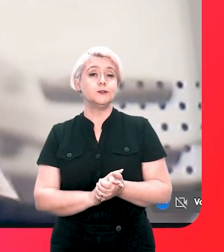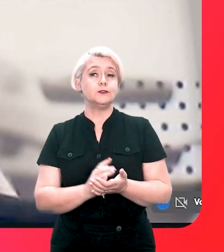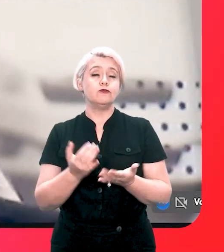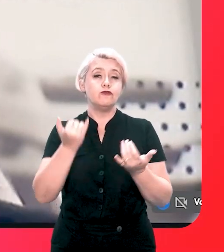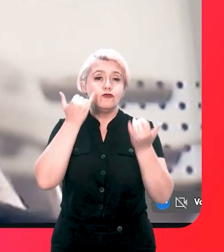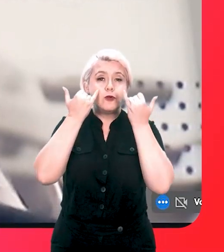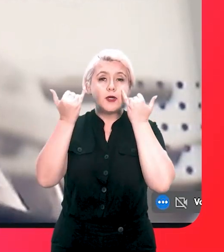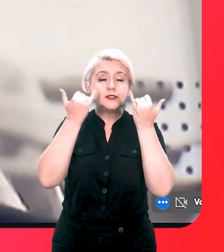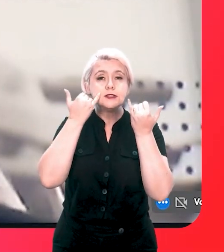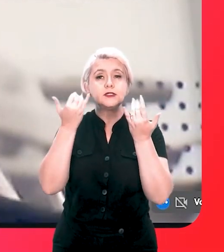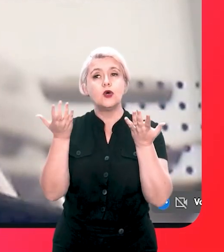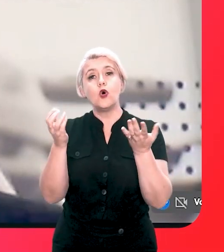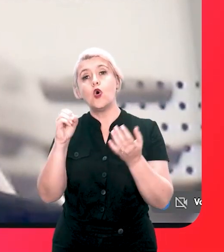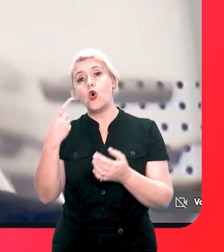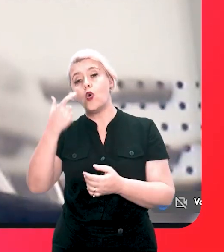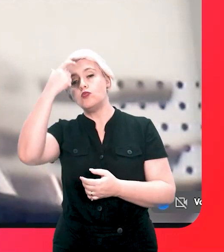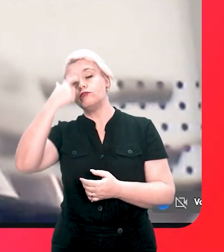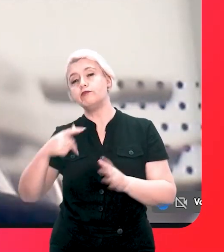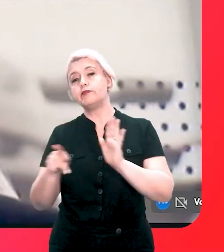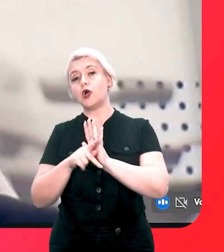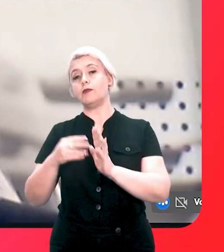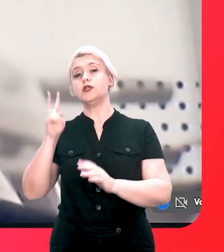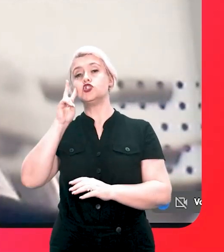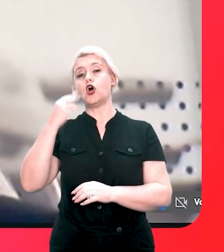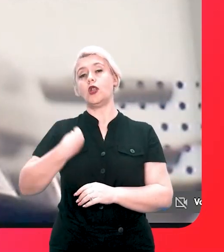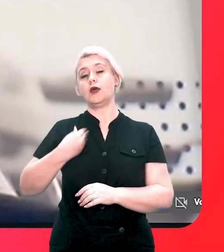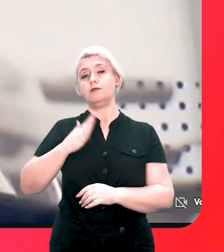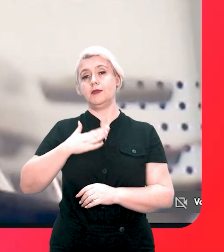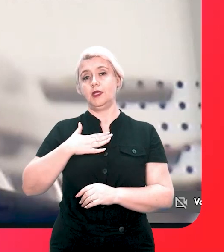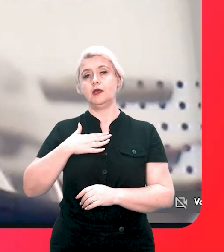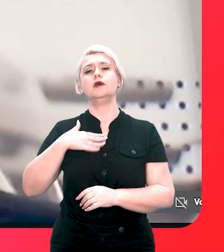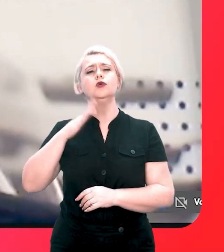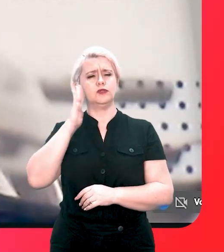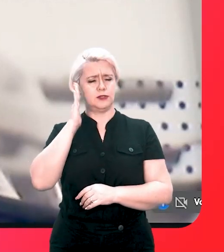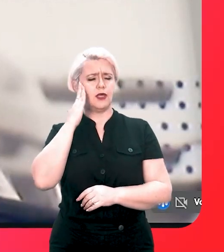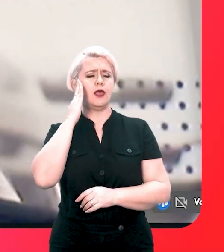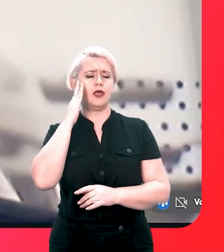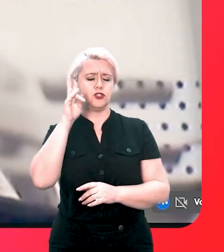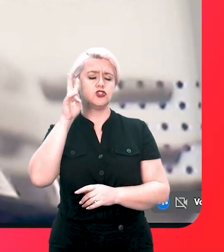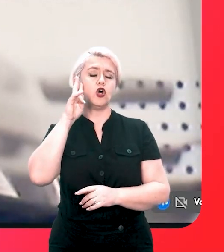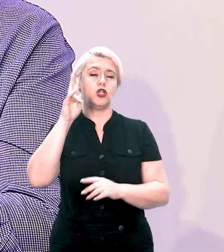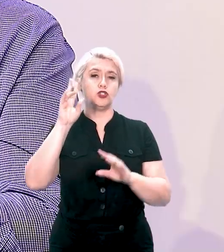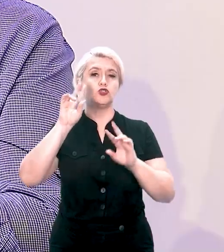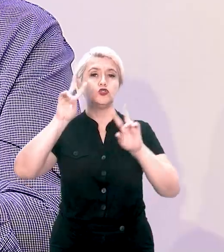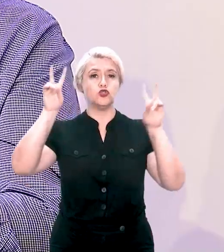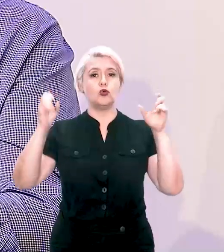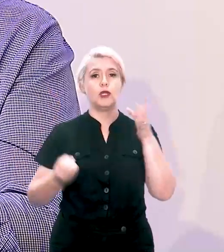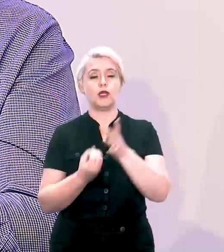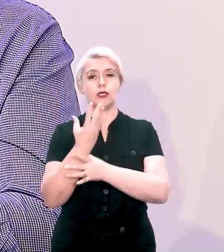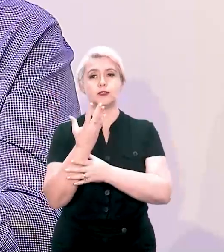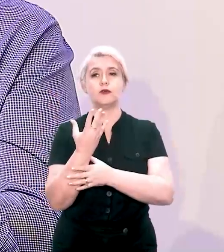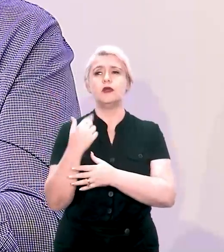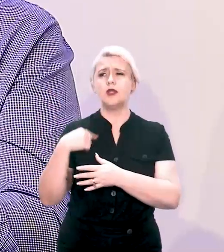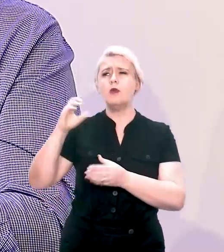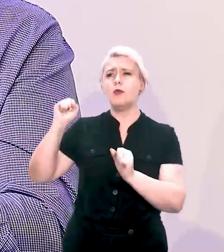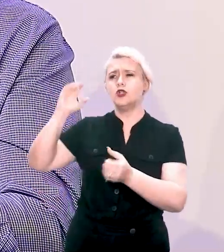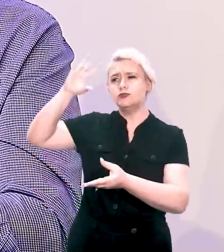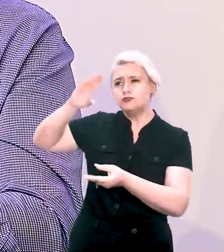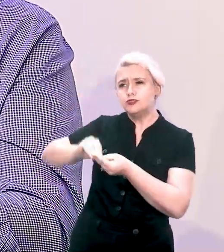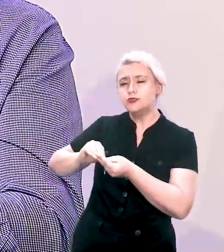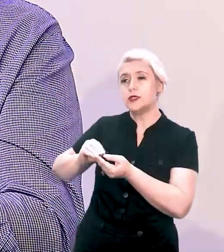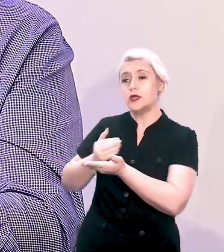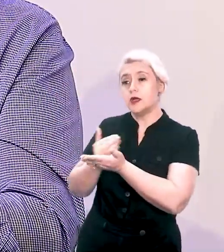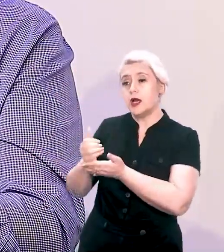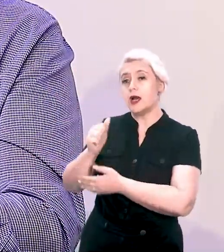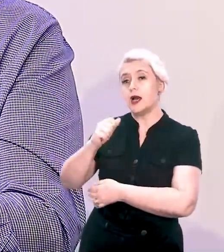ou vinculado à minha história, sabe? Mas eu sei muito da criação da PABB. Rapidamente, a PABB nasce a